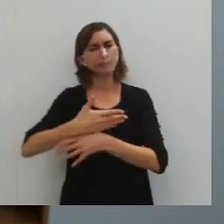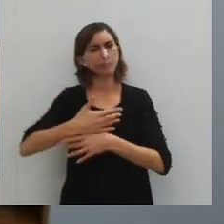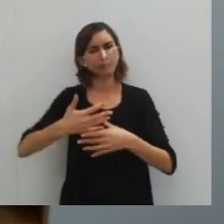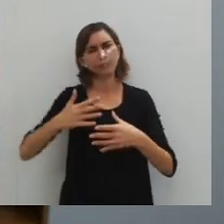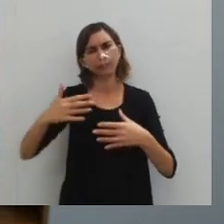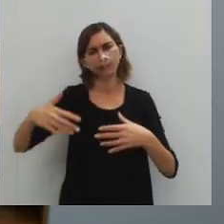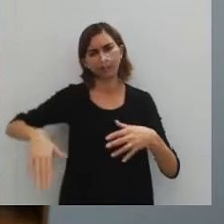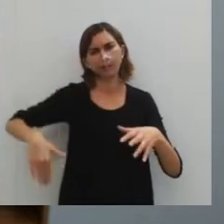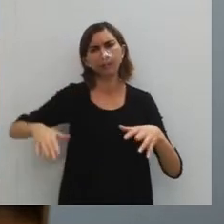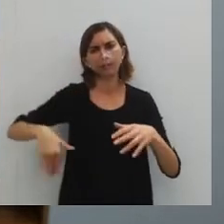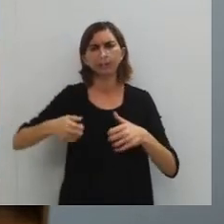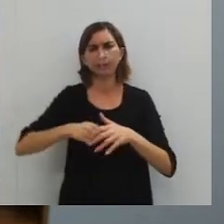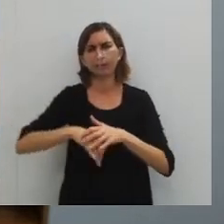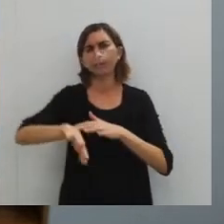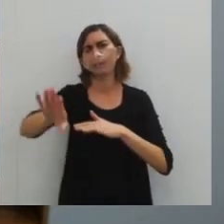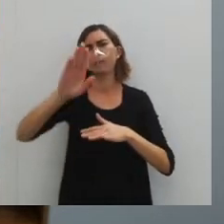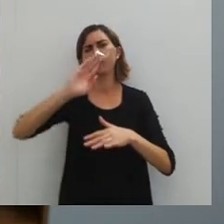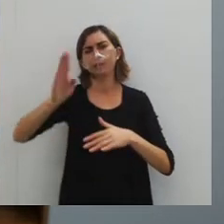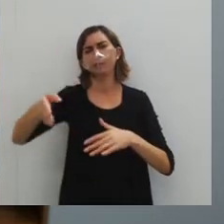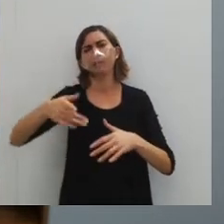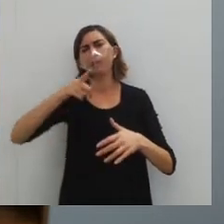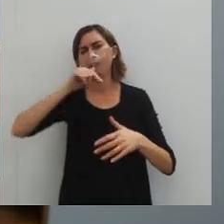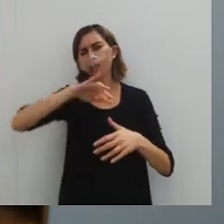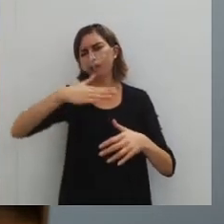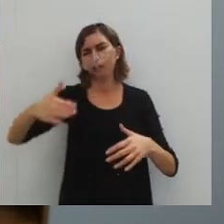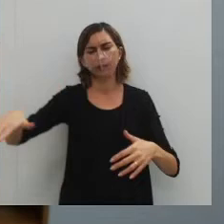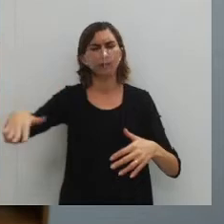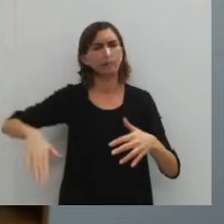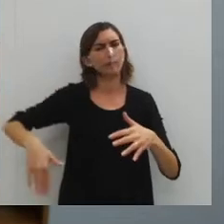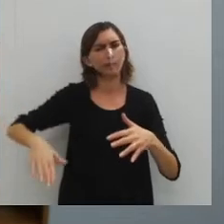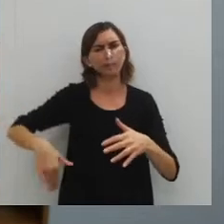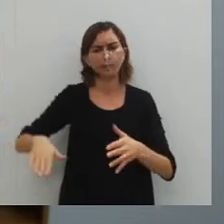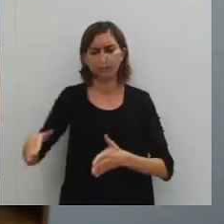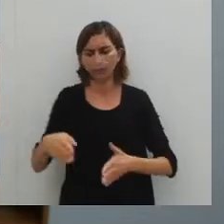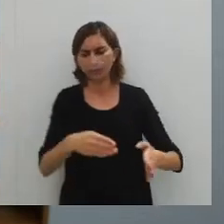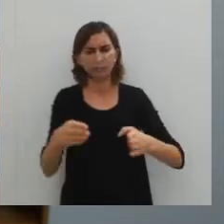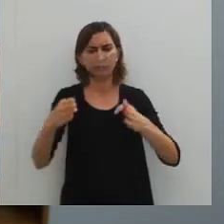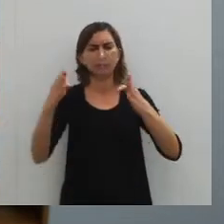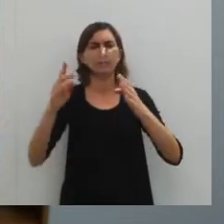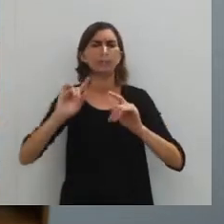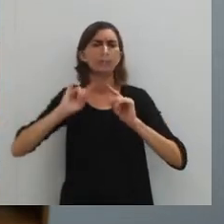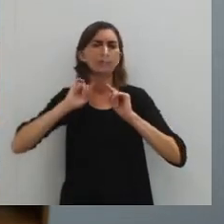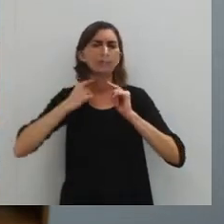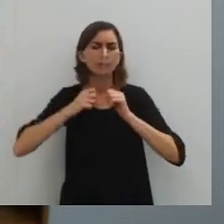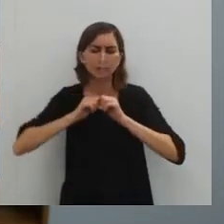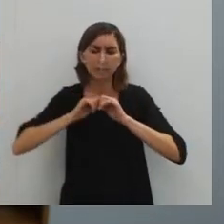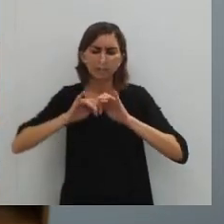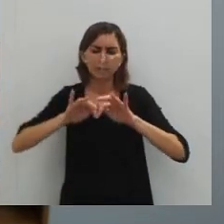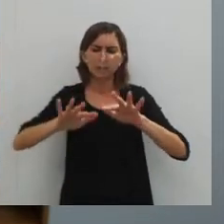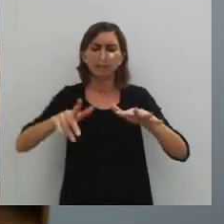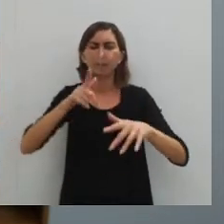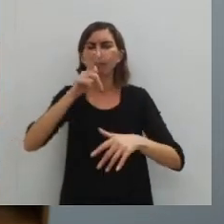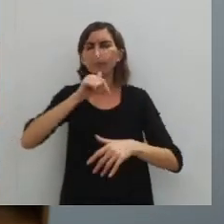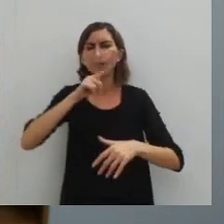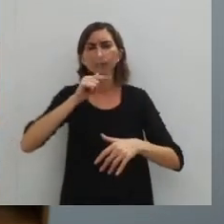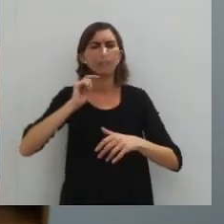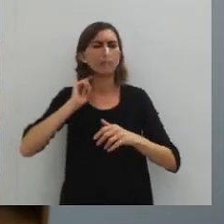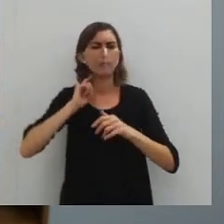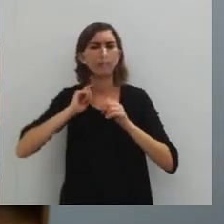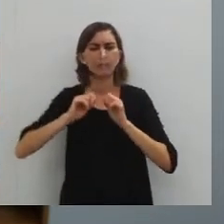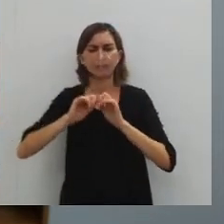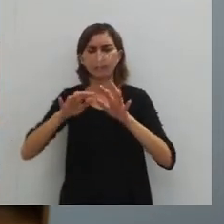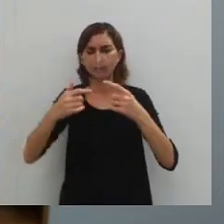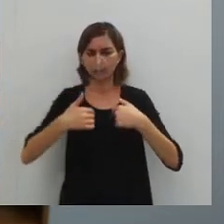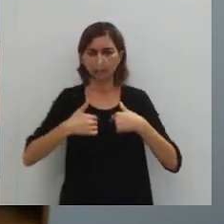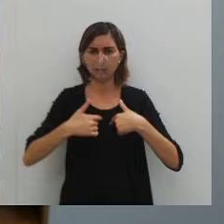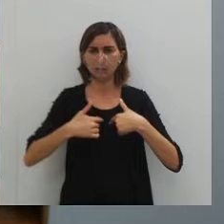litorâneas, o esgoto é jogado diretamente no oceano, nos rios, poluindo as águas, e acaba que a